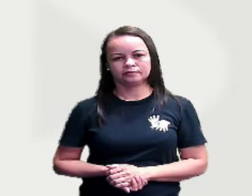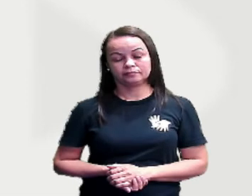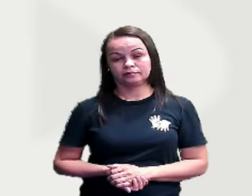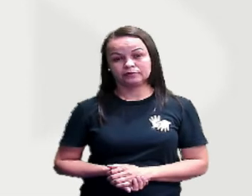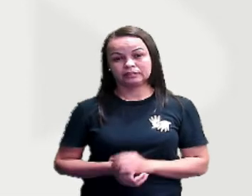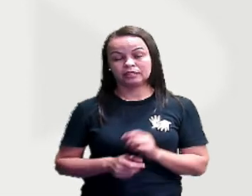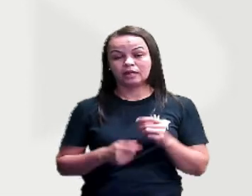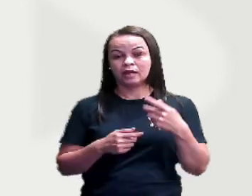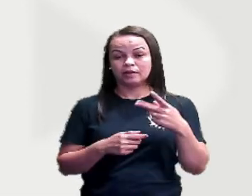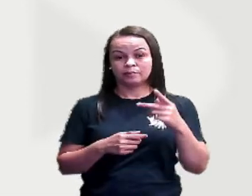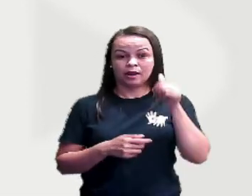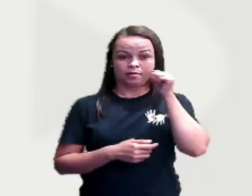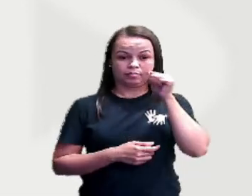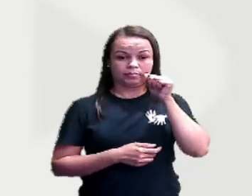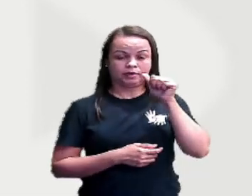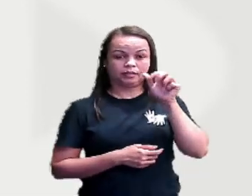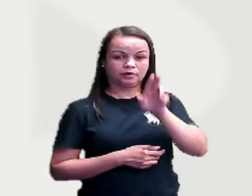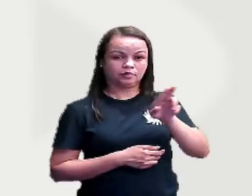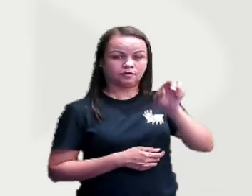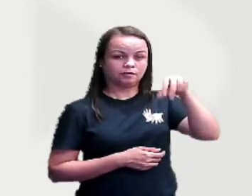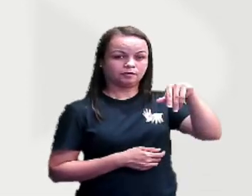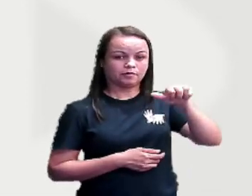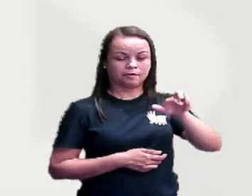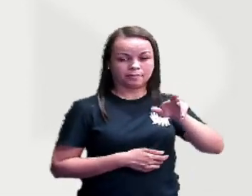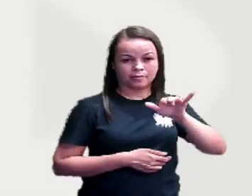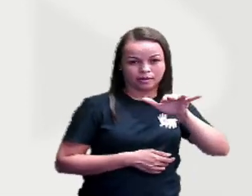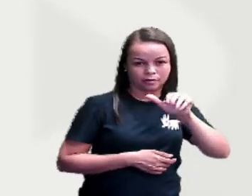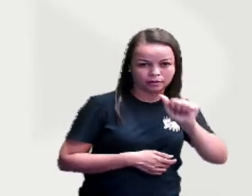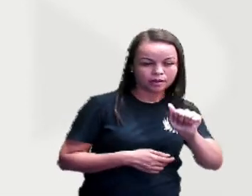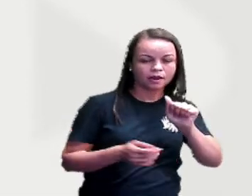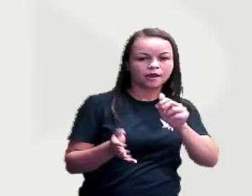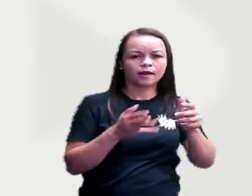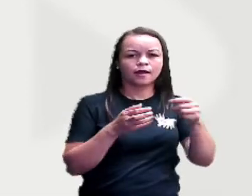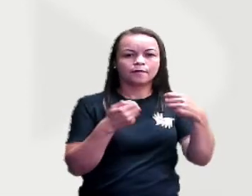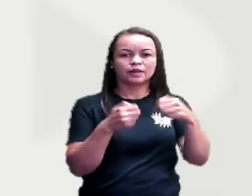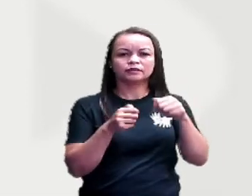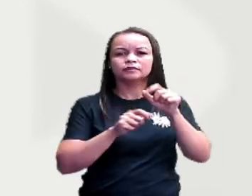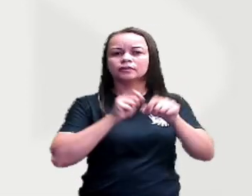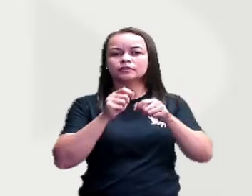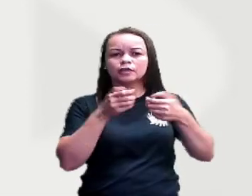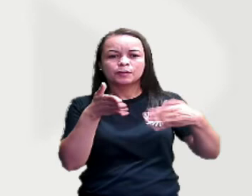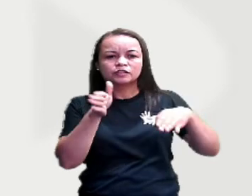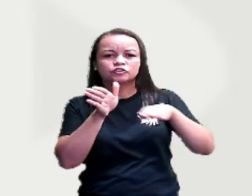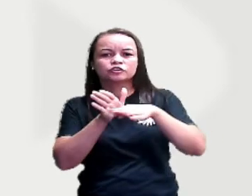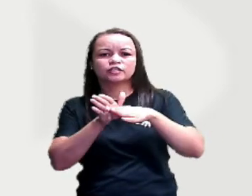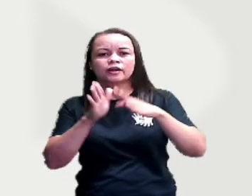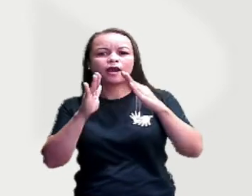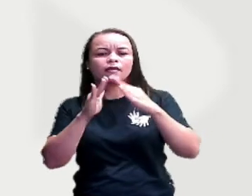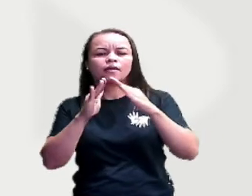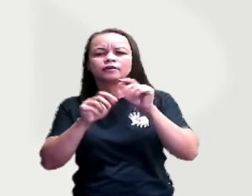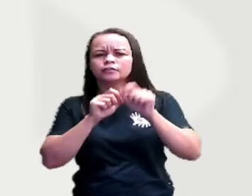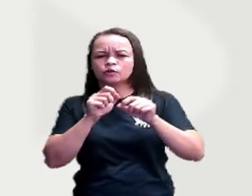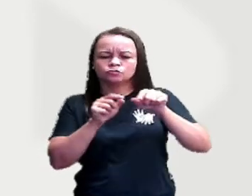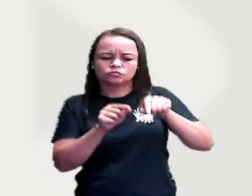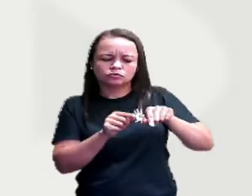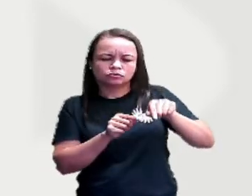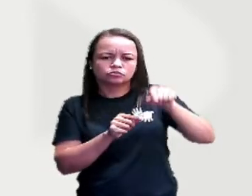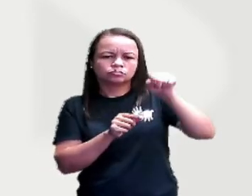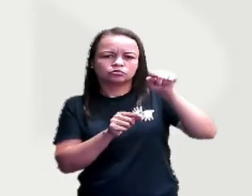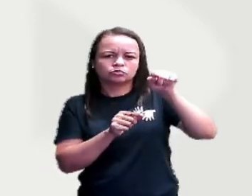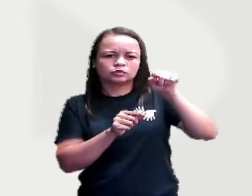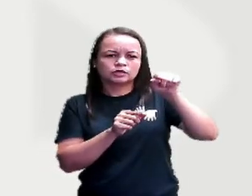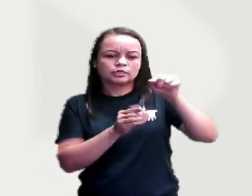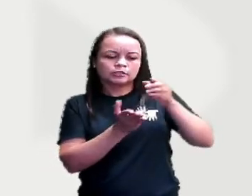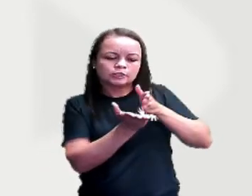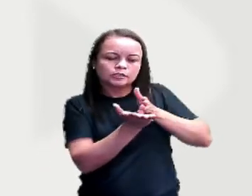Para Maria chegar na casa dela, ela precisa, ó, fazer esse percurso aí, né? Seguir